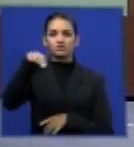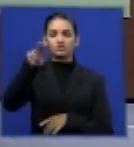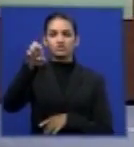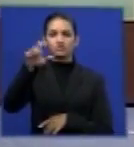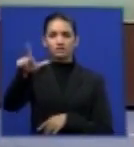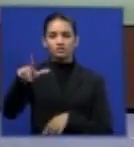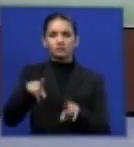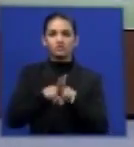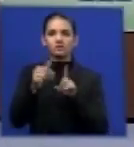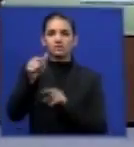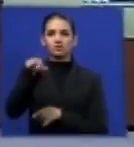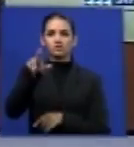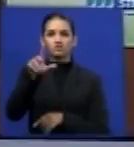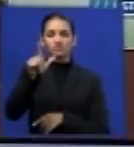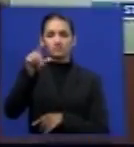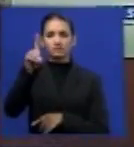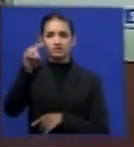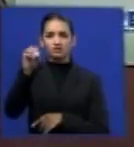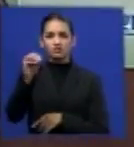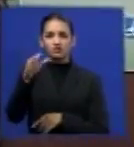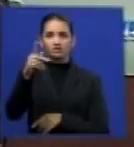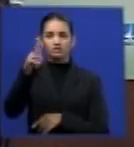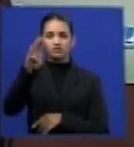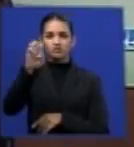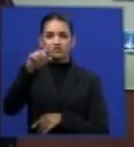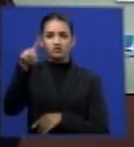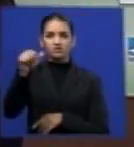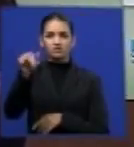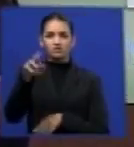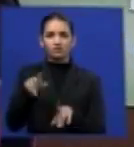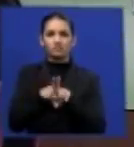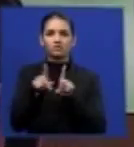Bezerra e Ricardo Alípio da Costa